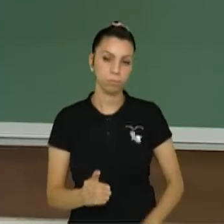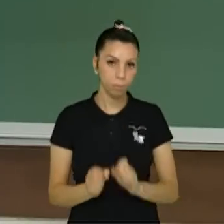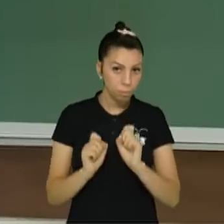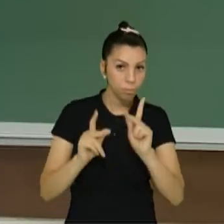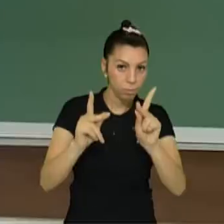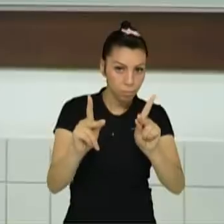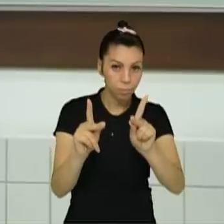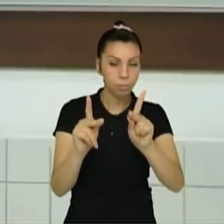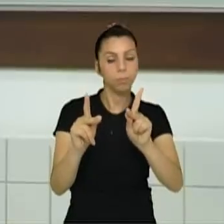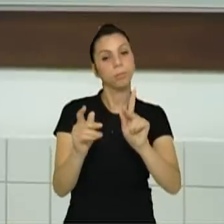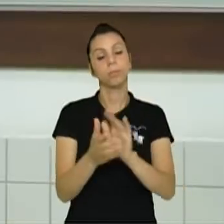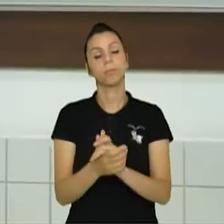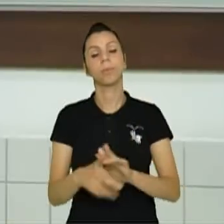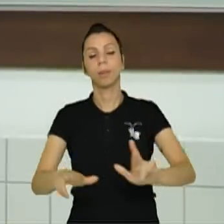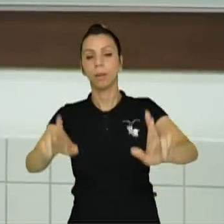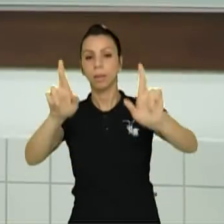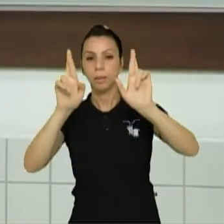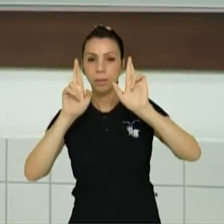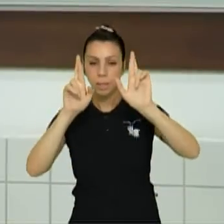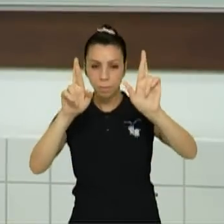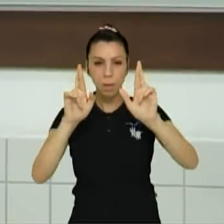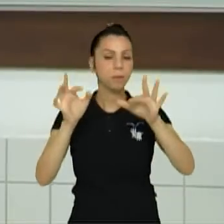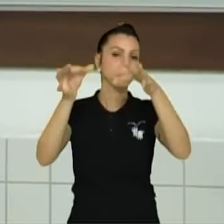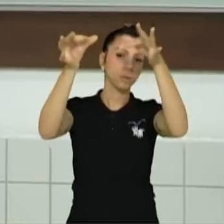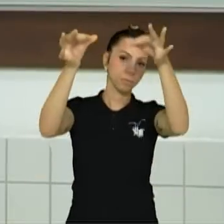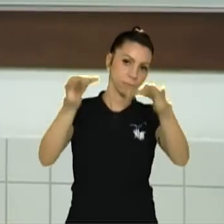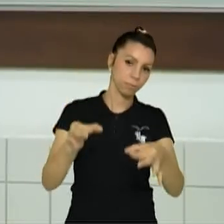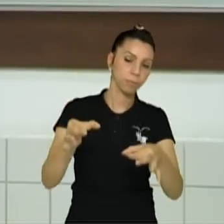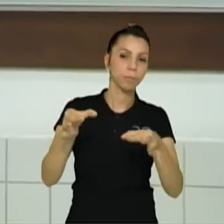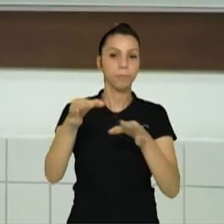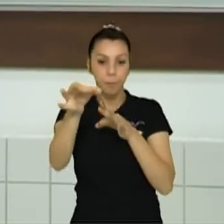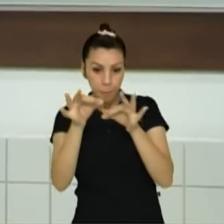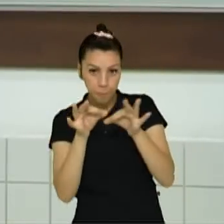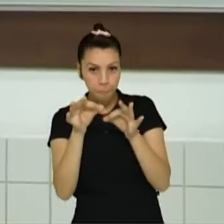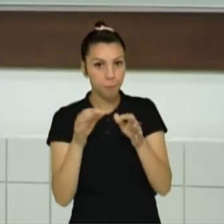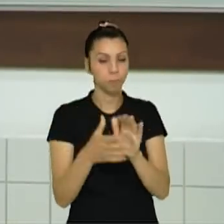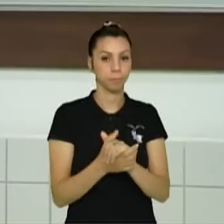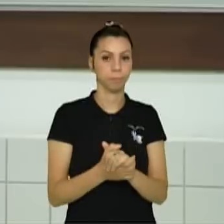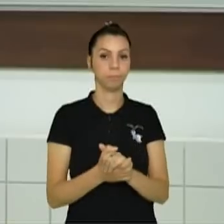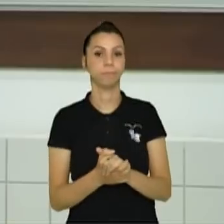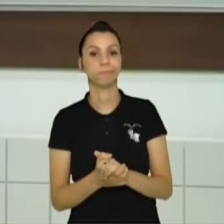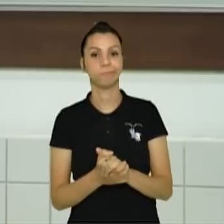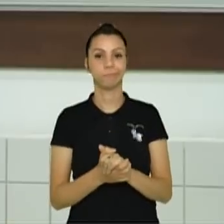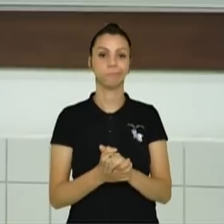Ok? Espero que você tenha acertado. Corrija aí, tranquilo.